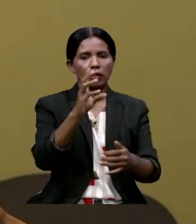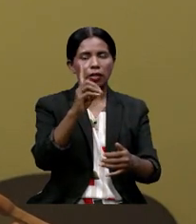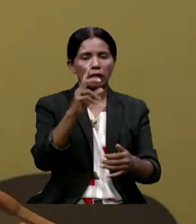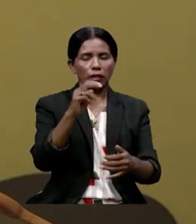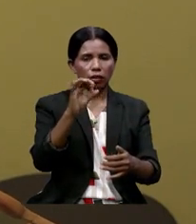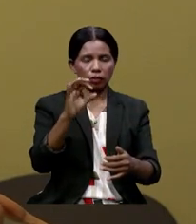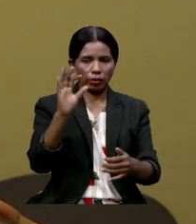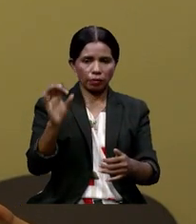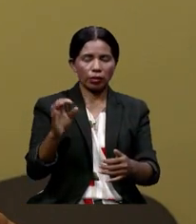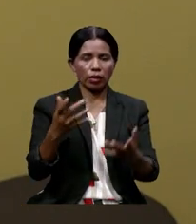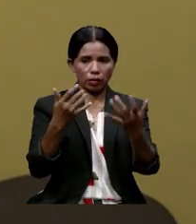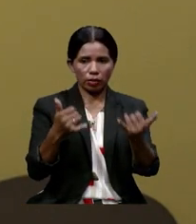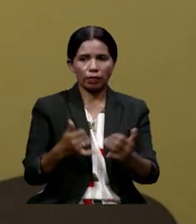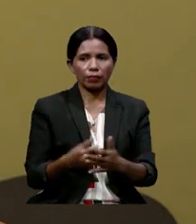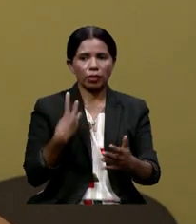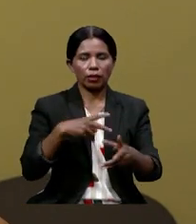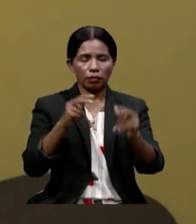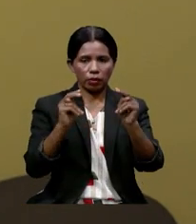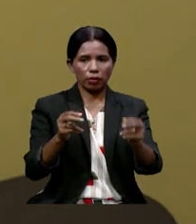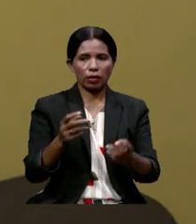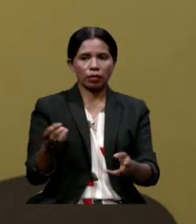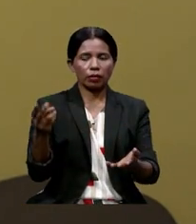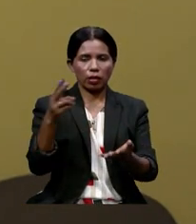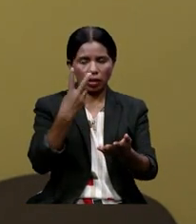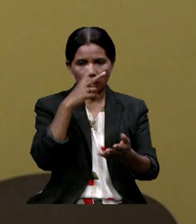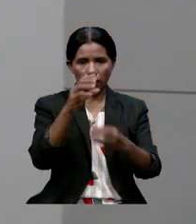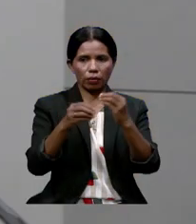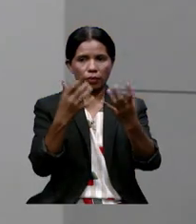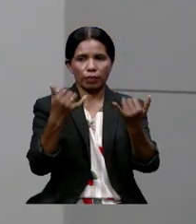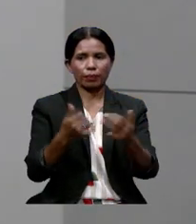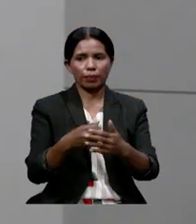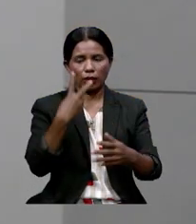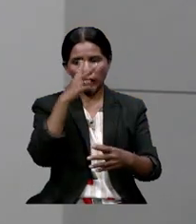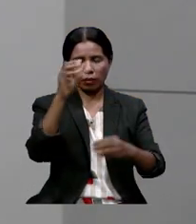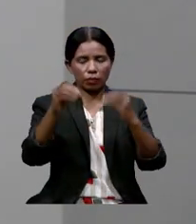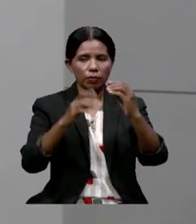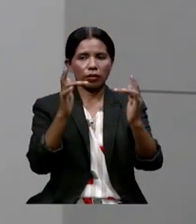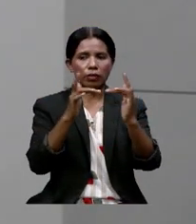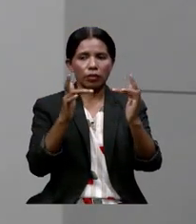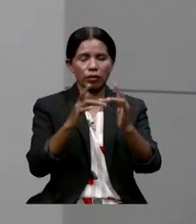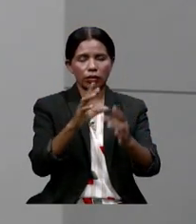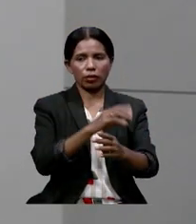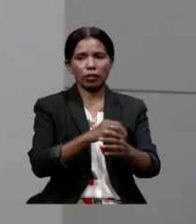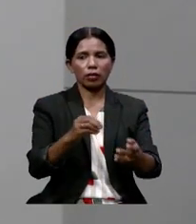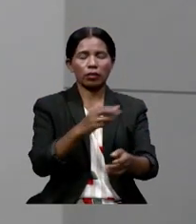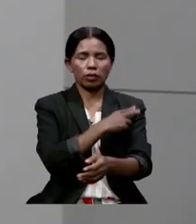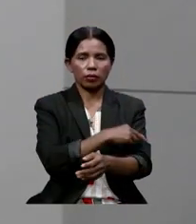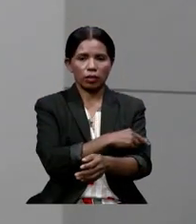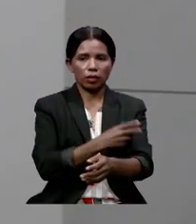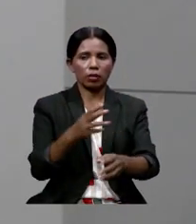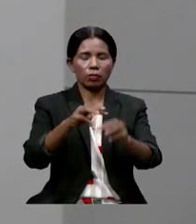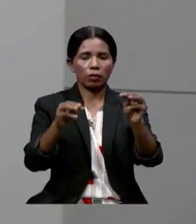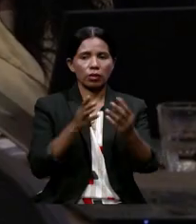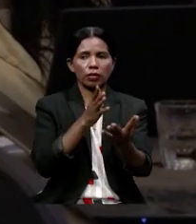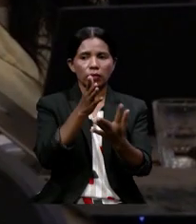Anta bot sira ne mak ite precisa tu bele ajusta tan. Hatamba problema linha internet nebe dificulta pessoal saúde sira e município atu